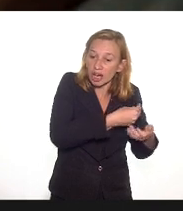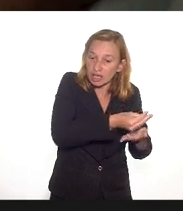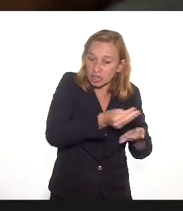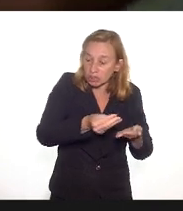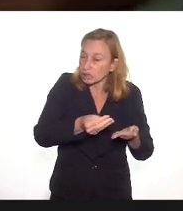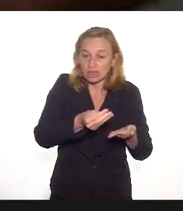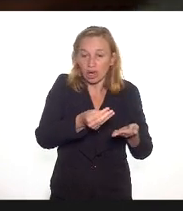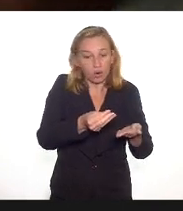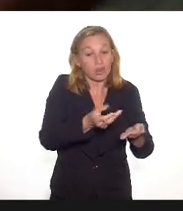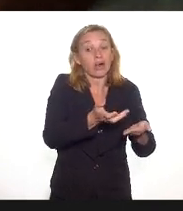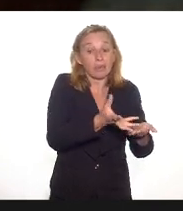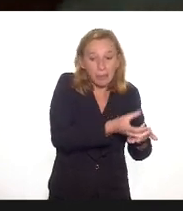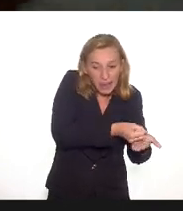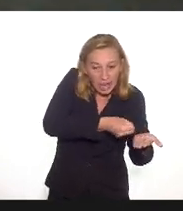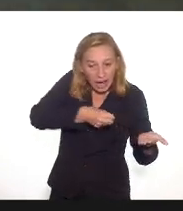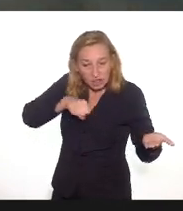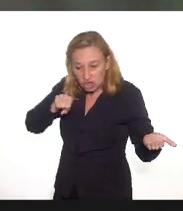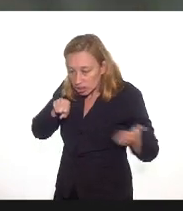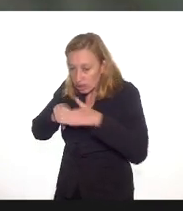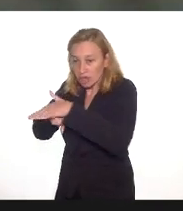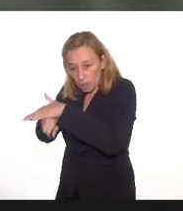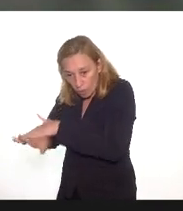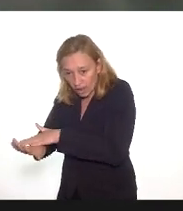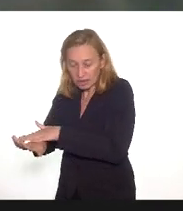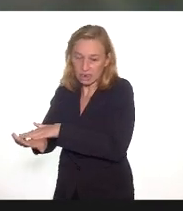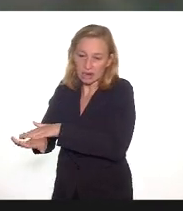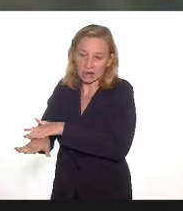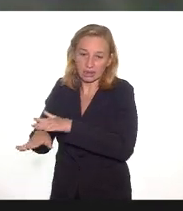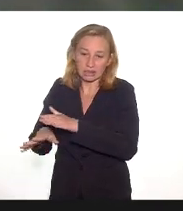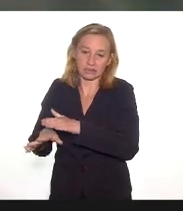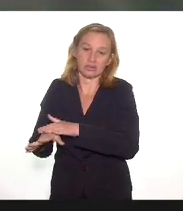aumentar a receita do Estado no longo prazo.